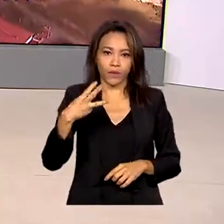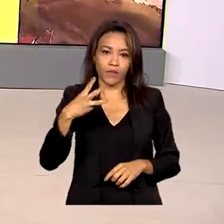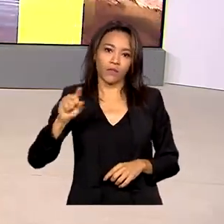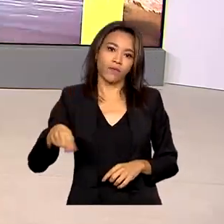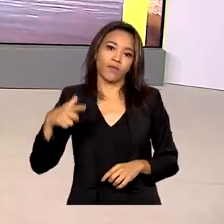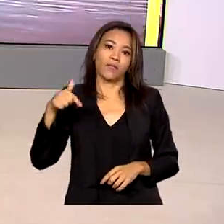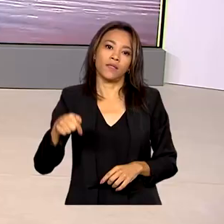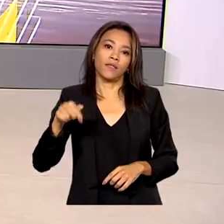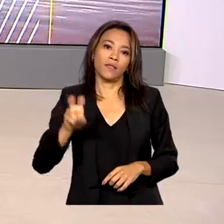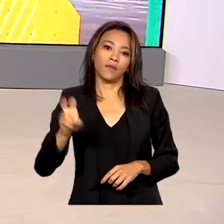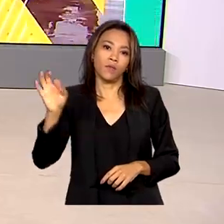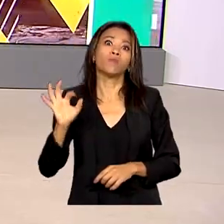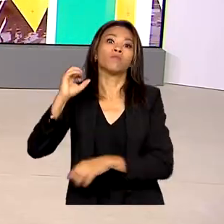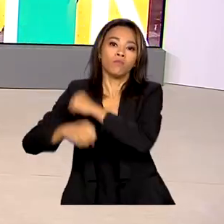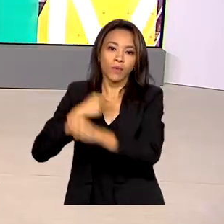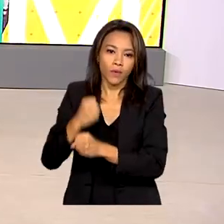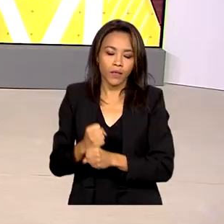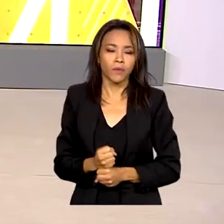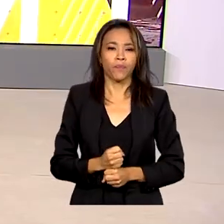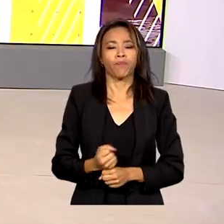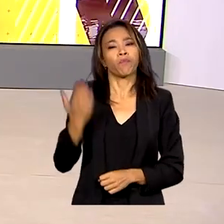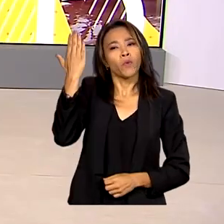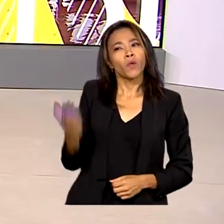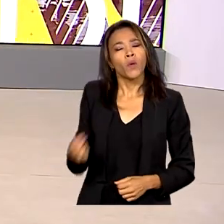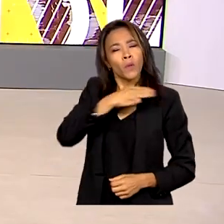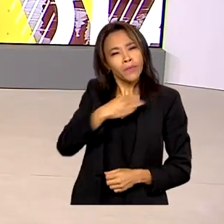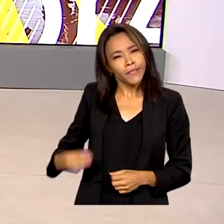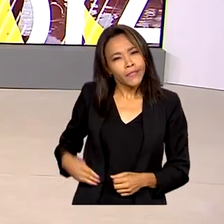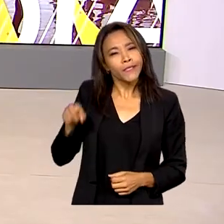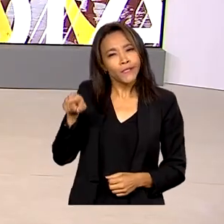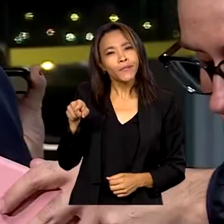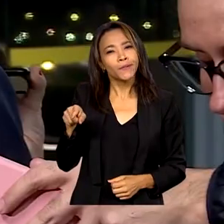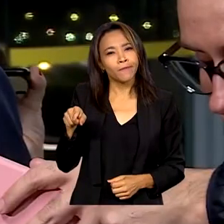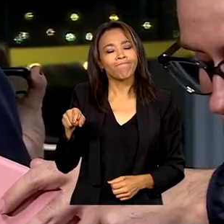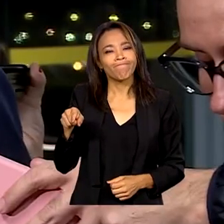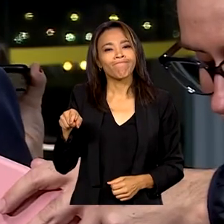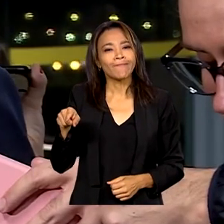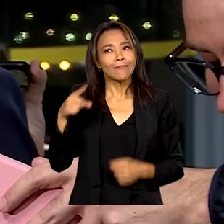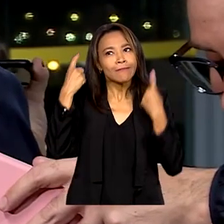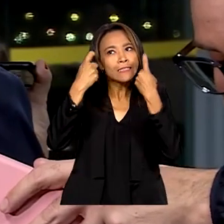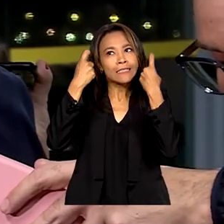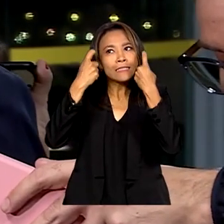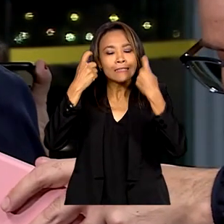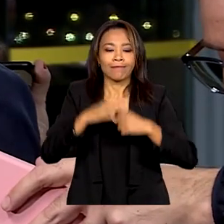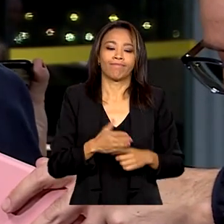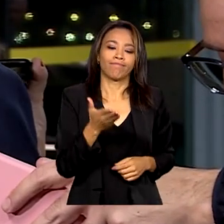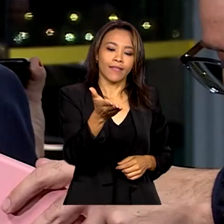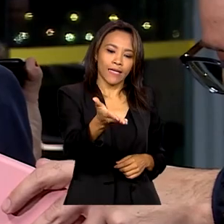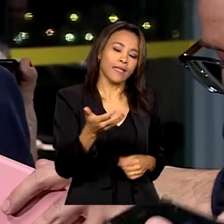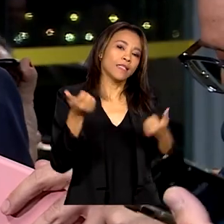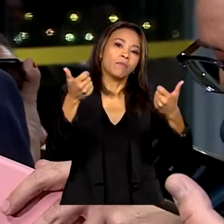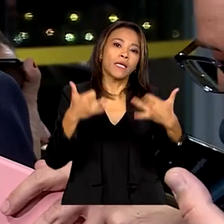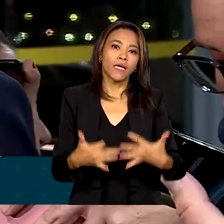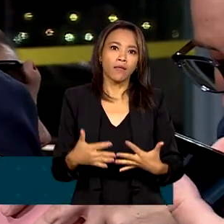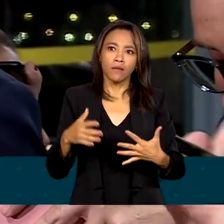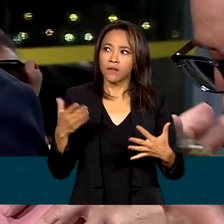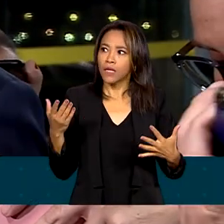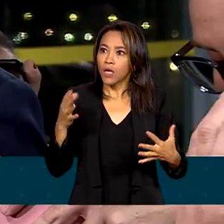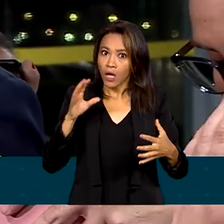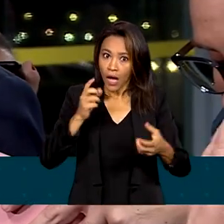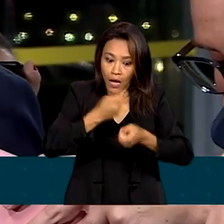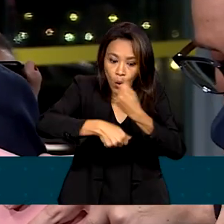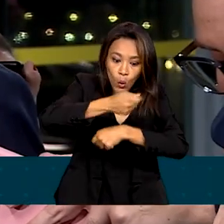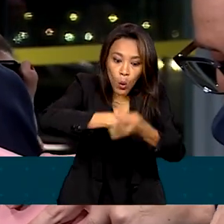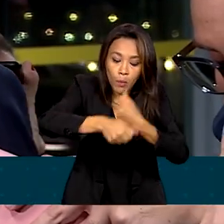13,75% ao ano. Para o ministro da Fazenda, a decisão é preocupante. No momento em que a economia está